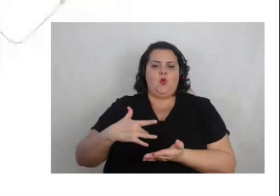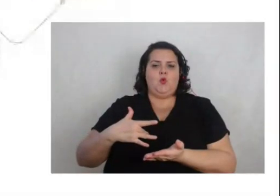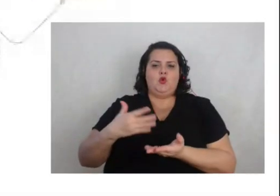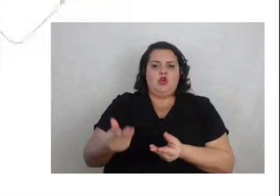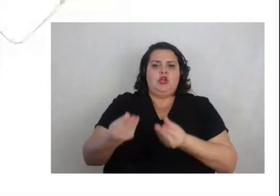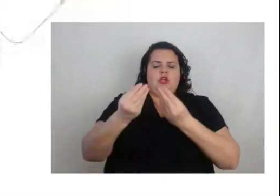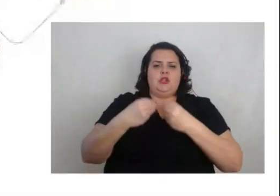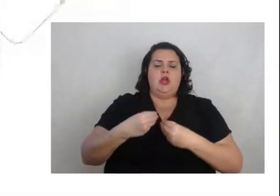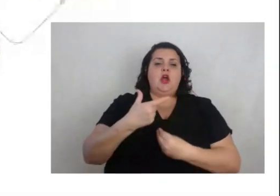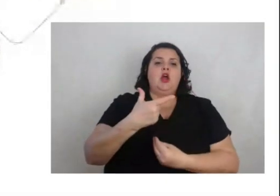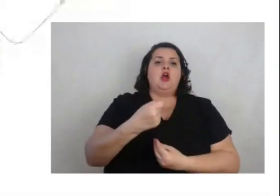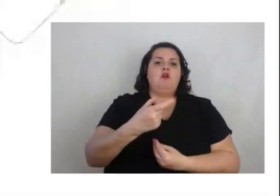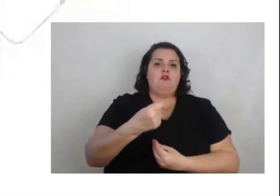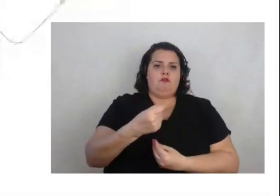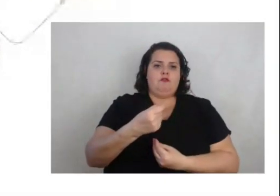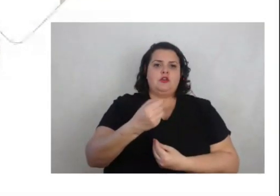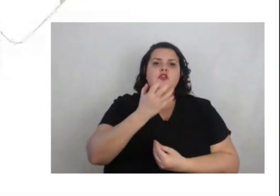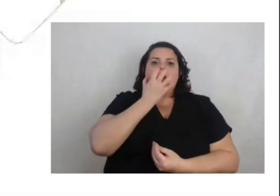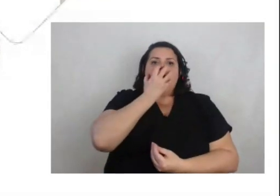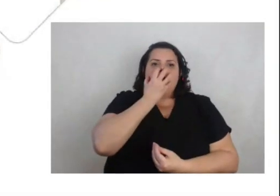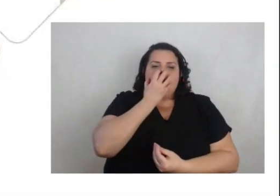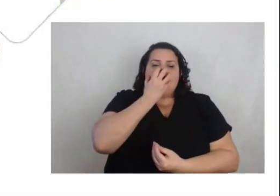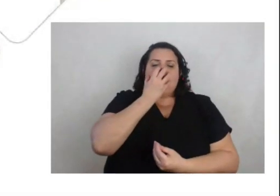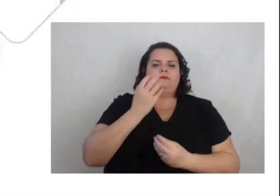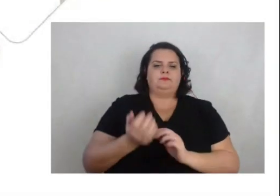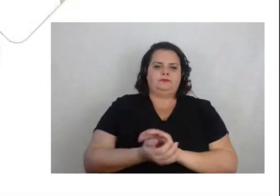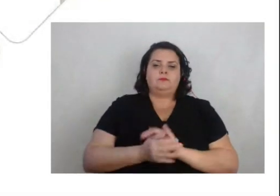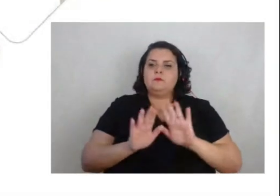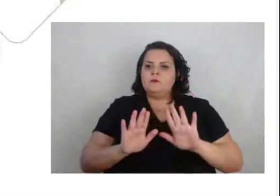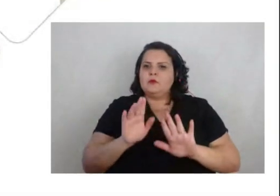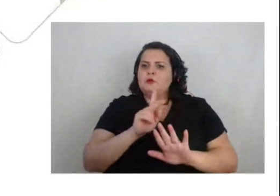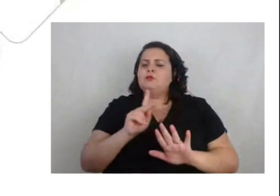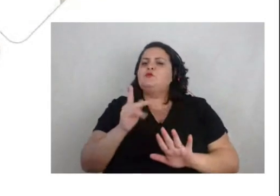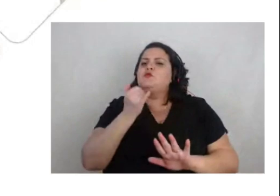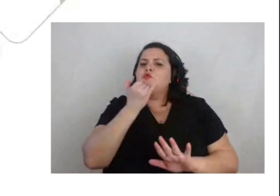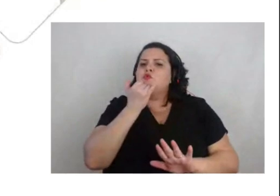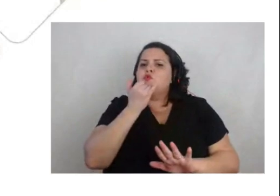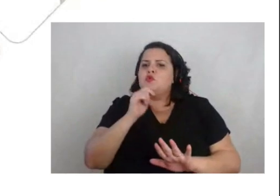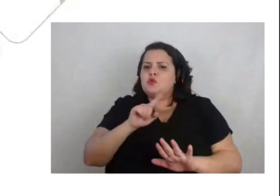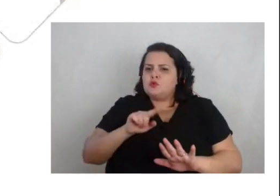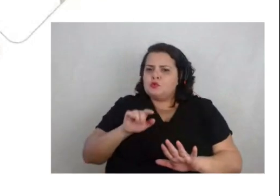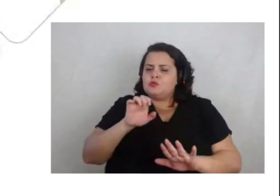há pouco tempo. José Roberto, desculpe, você me ouve?